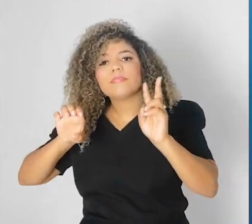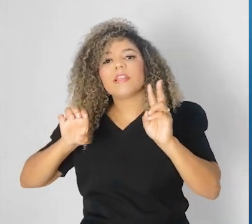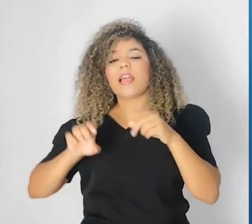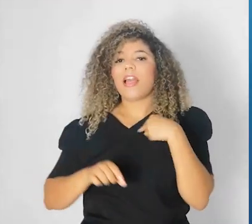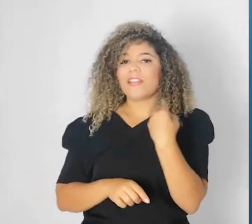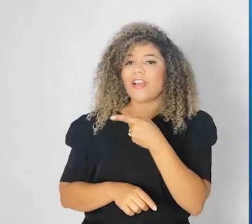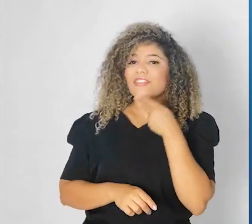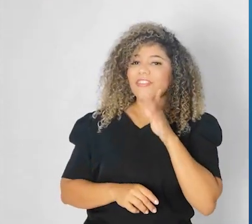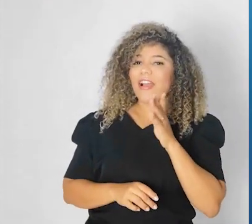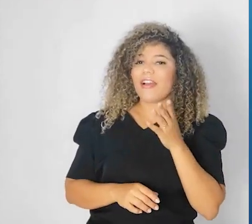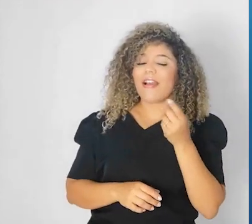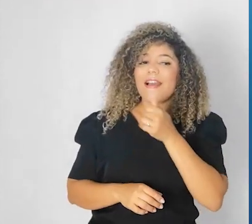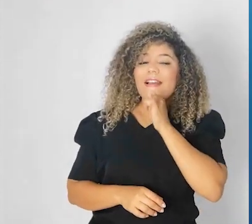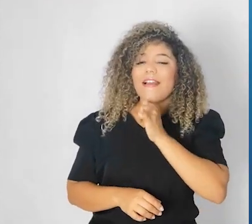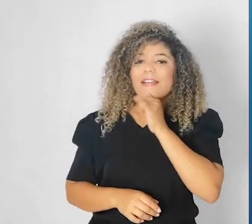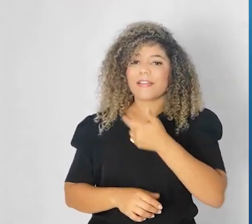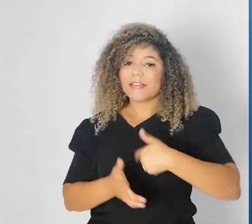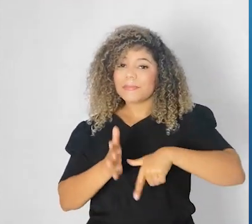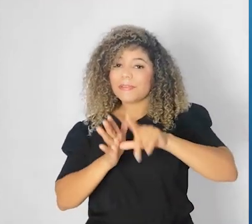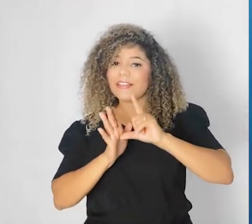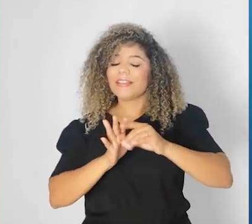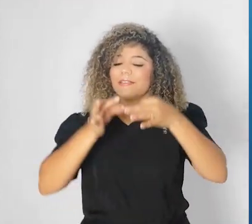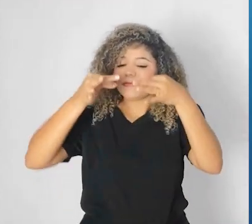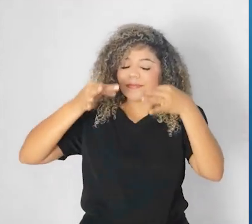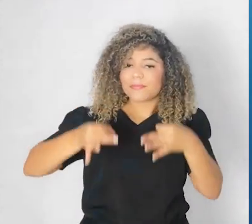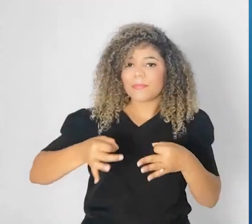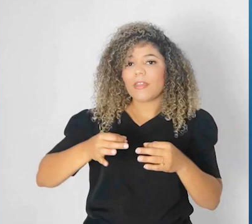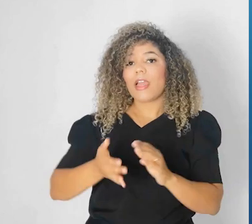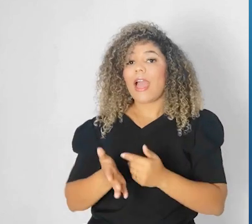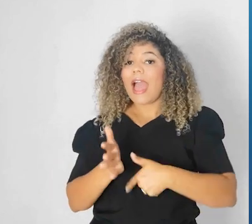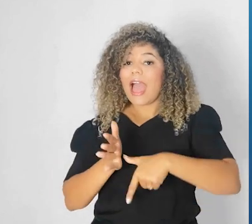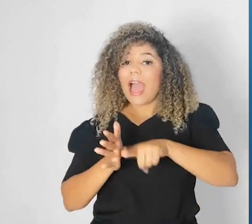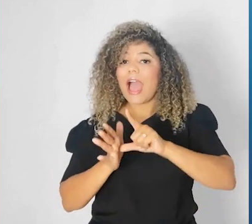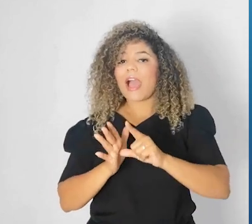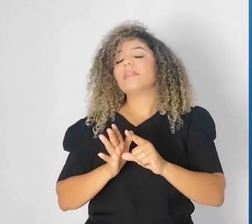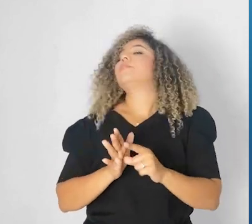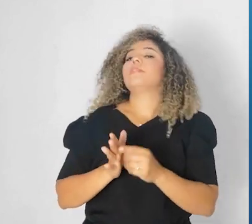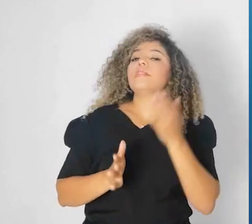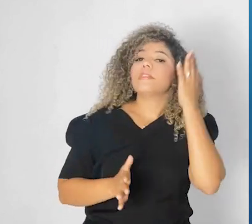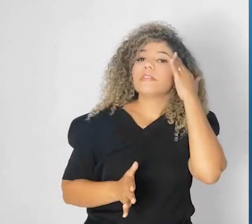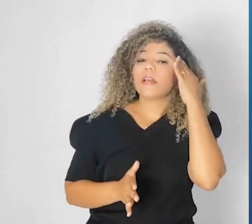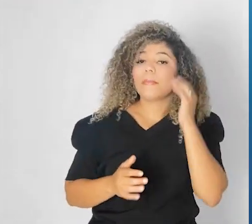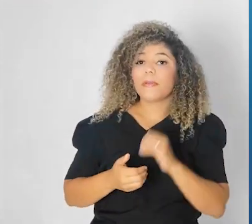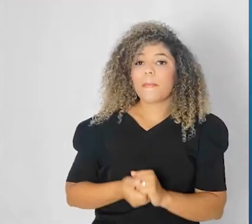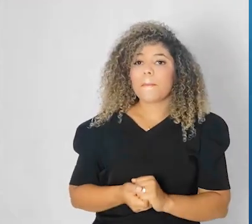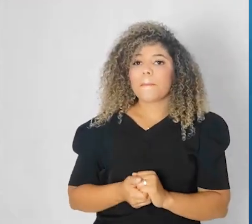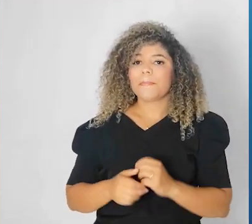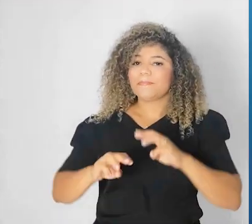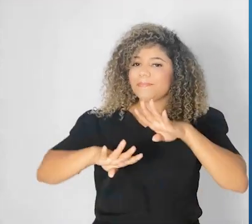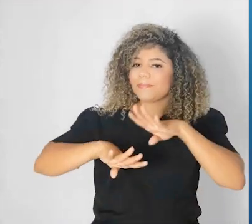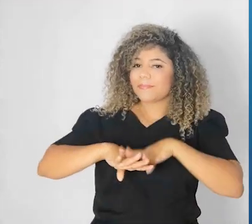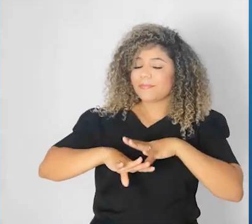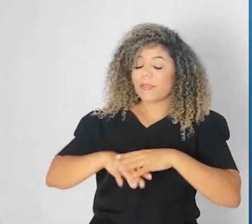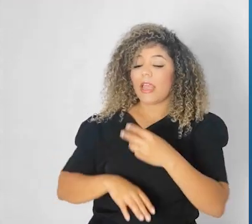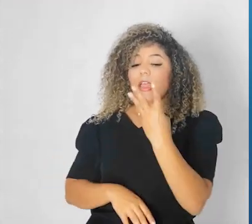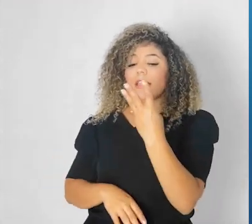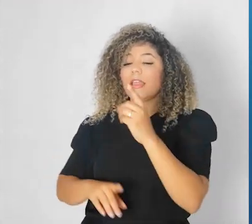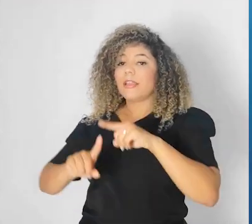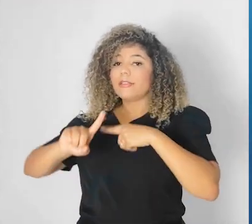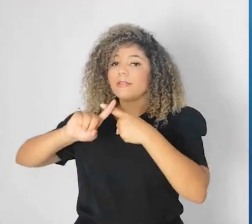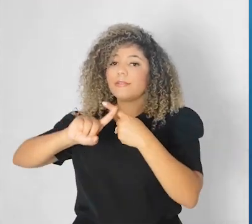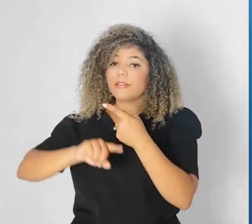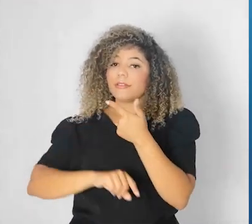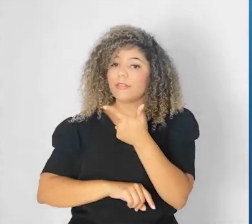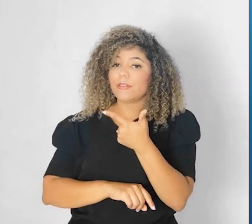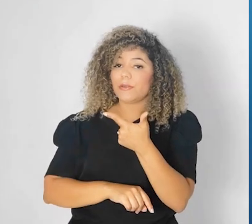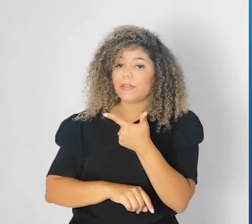fazendo nos exemplos anteriores, antes de inserir essas definições aqui mais matemáticas. 3 vezes 2 é 6, 2 vezes